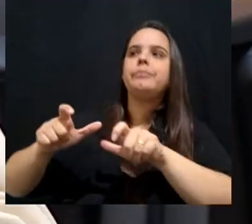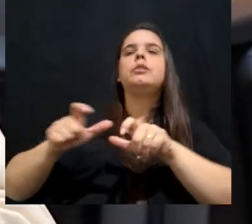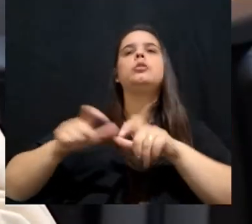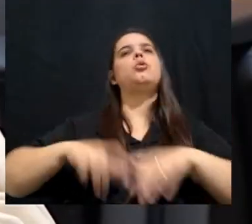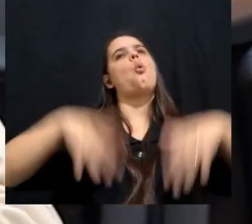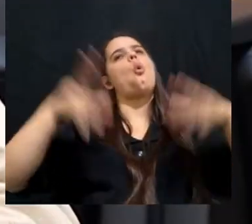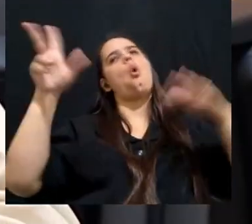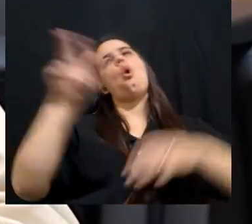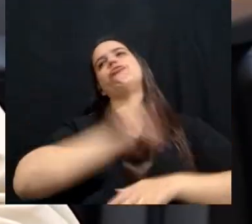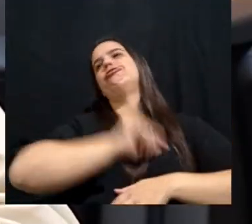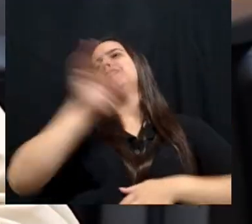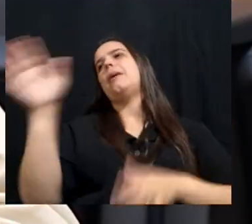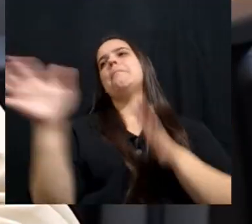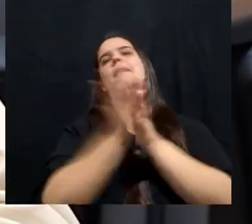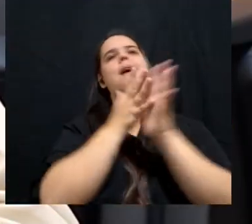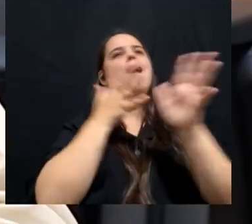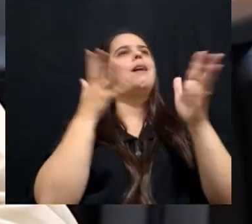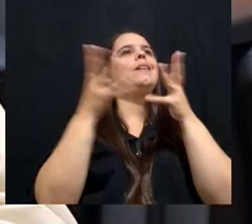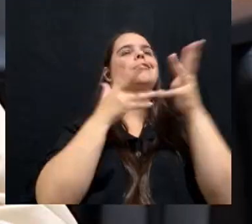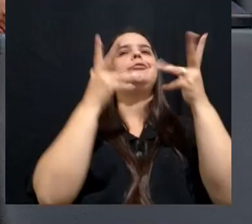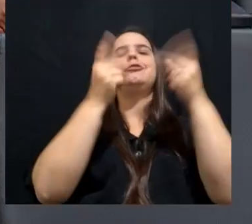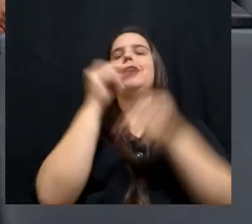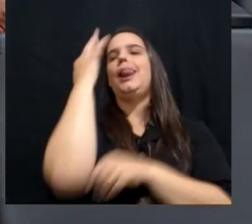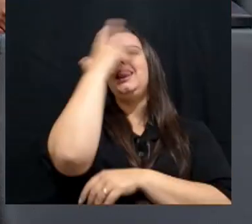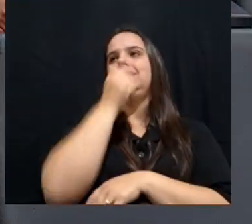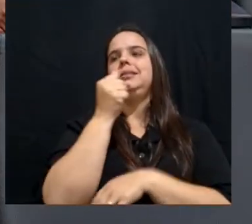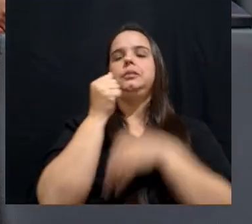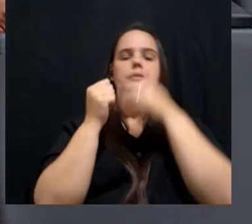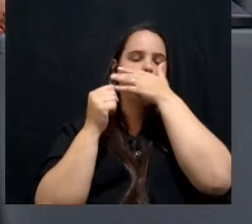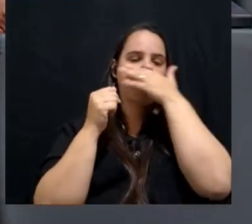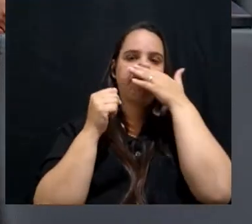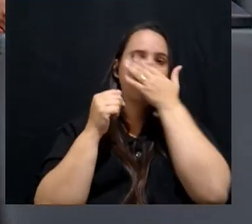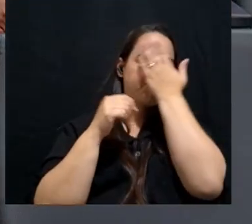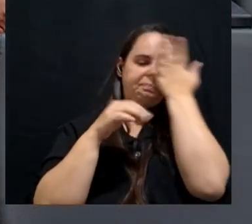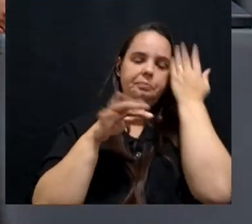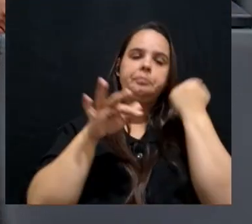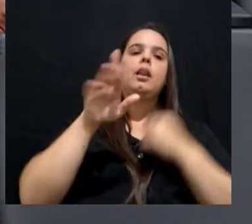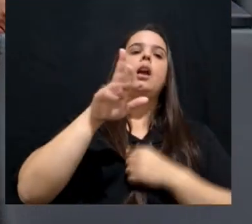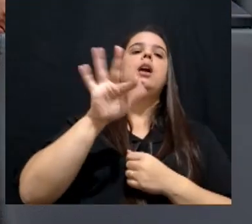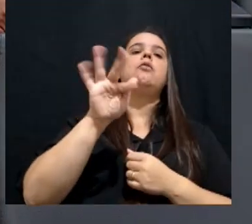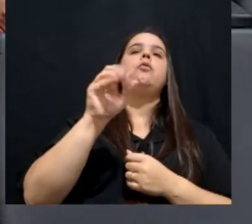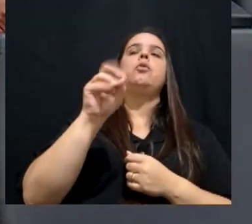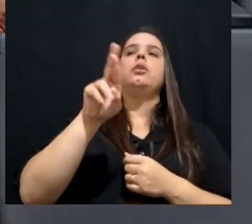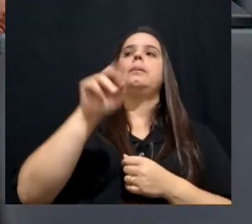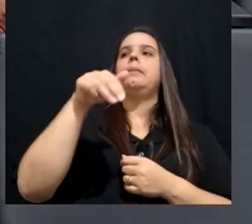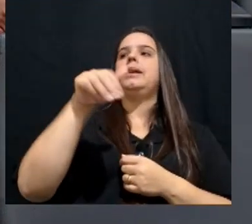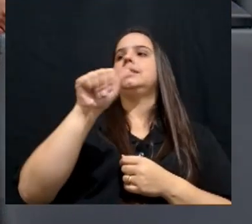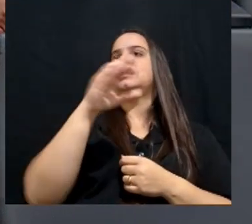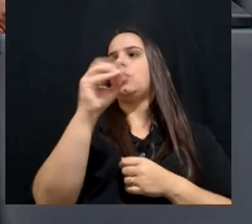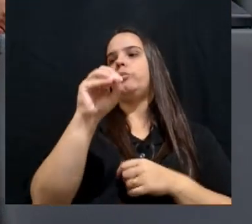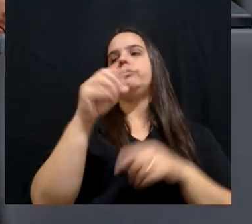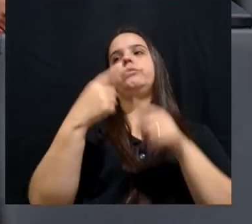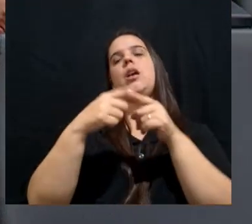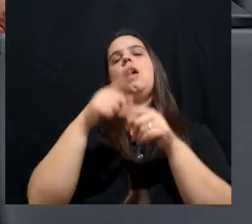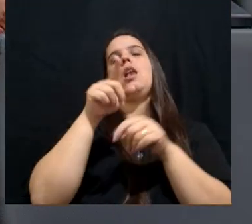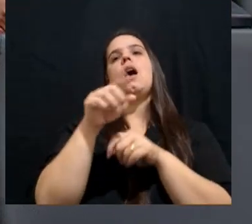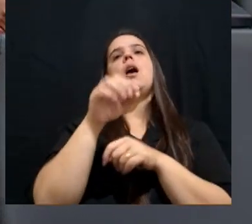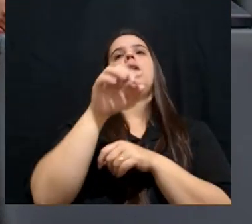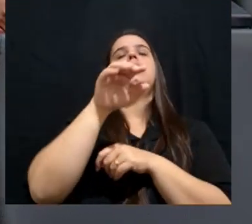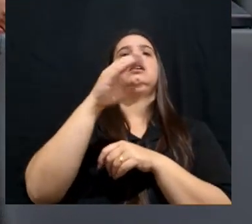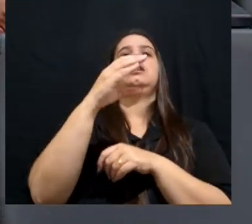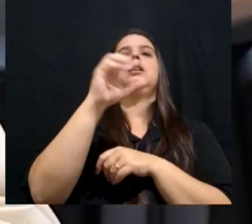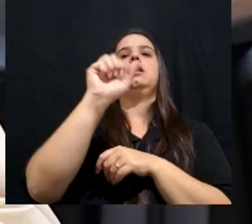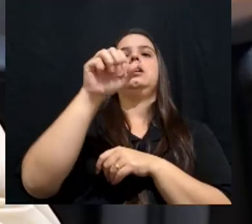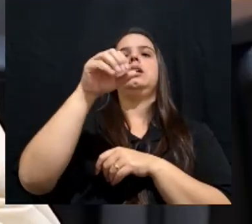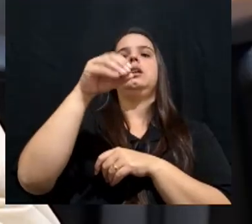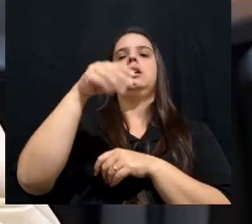formatura disso tudo foi lá no Campo Grande, dos cursos. Então, ali na formatura tivemos quase 3 mil pessoas no dia.